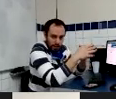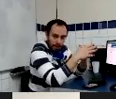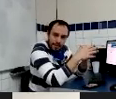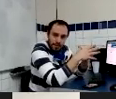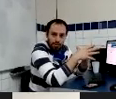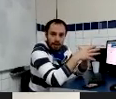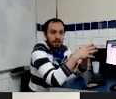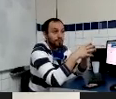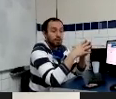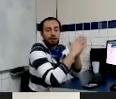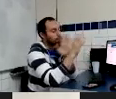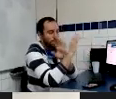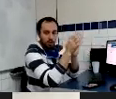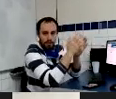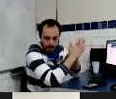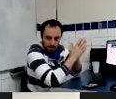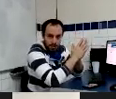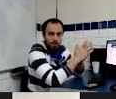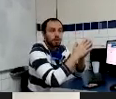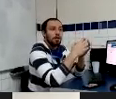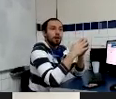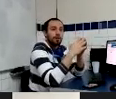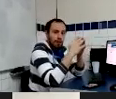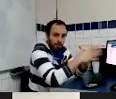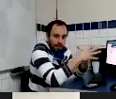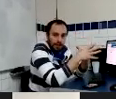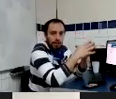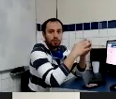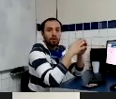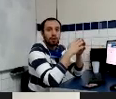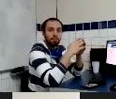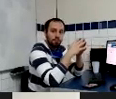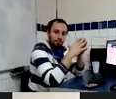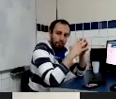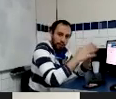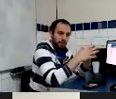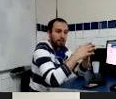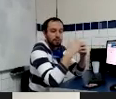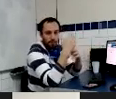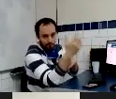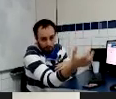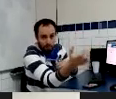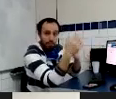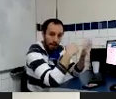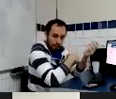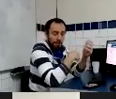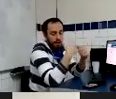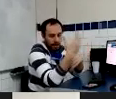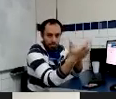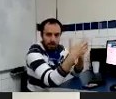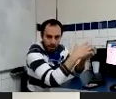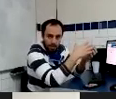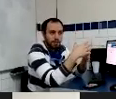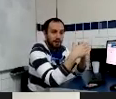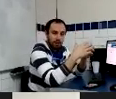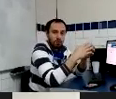Tenta ter o acesso lá. Se você não conseguiu o acesso, Cíntia, dá uma ligada na escola para o De Angelis. Fala com a mamãe, papai,